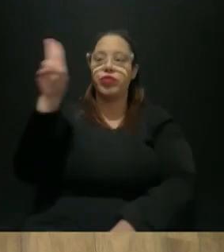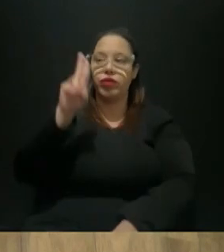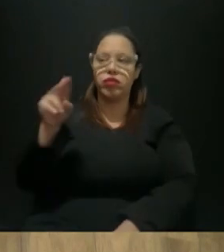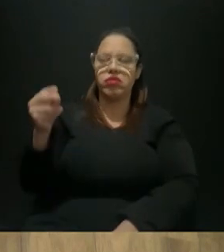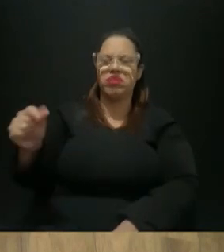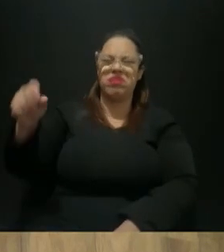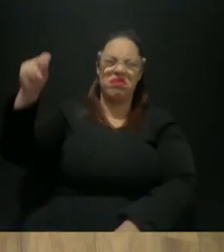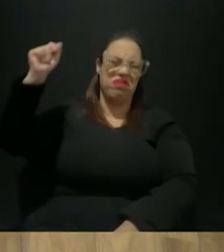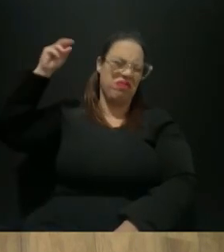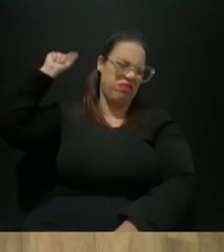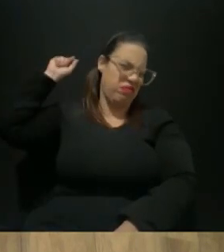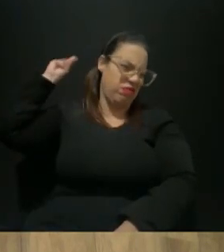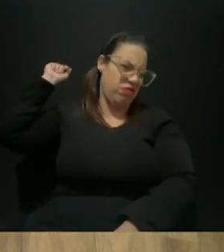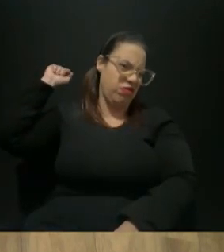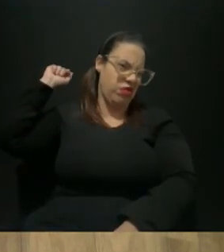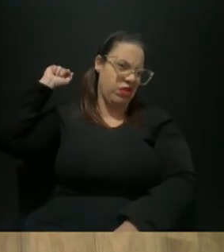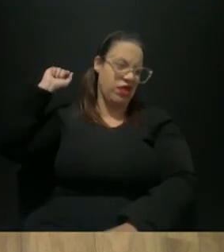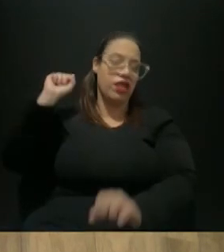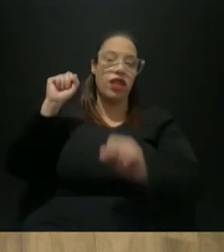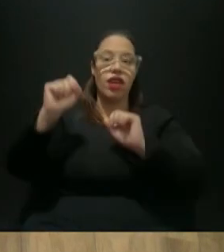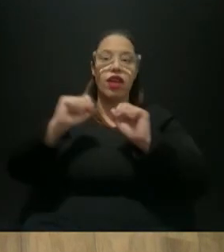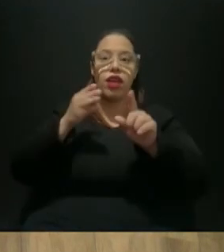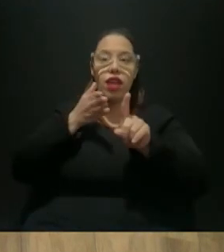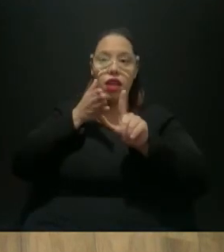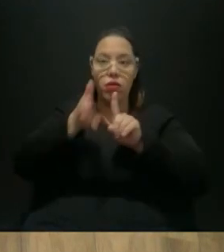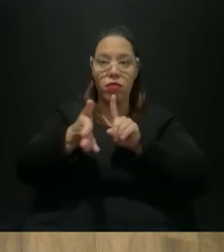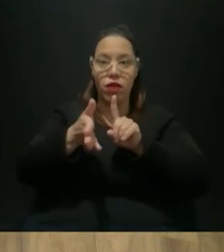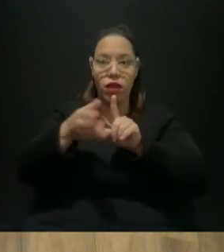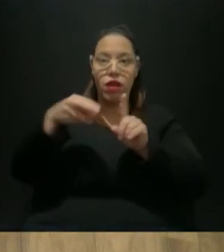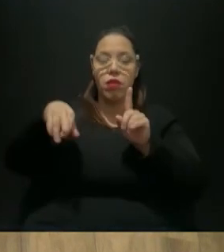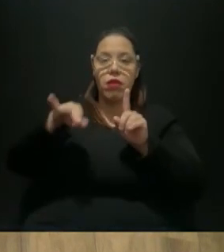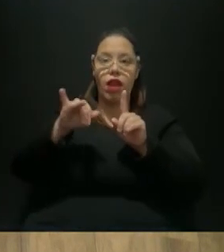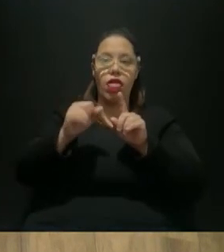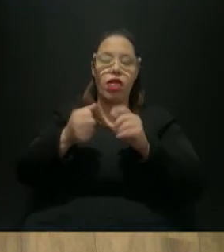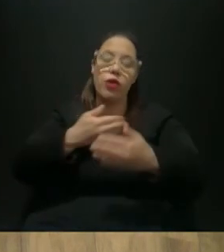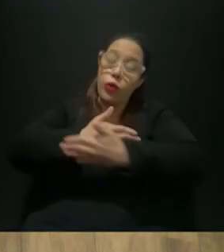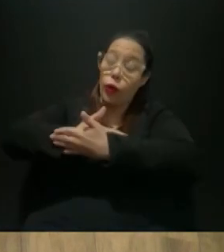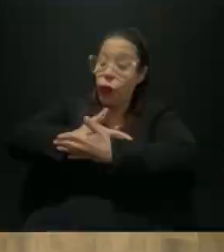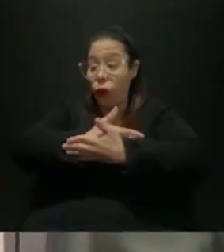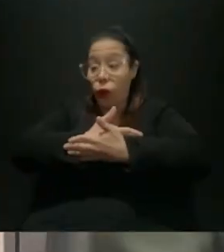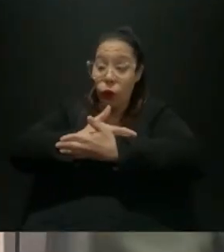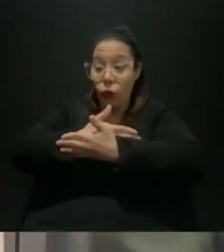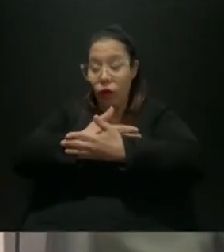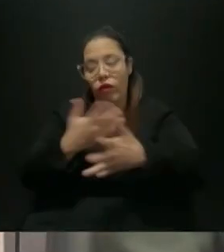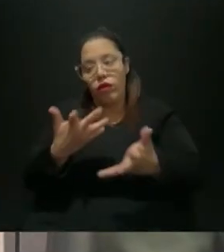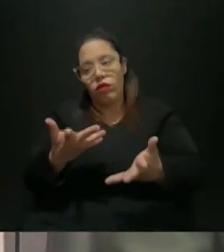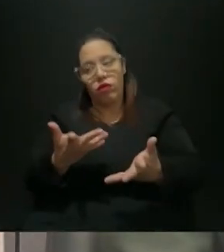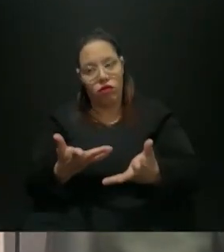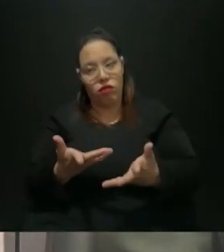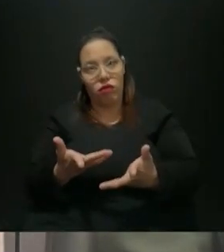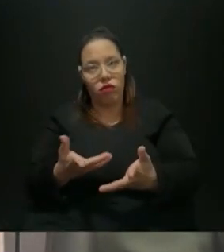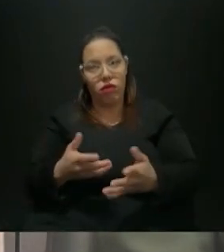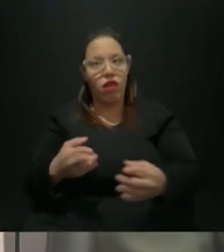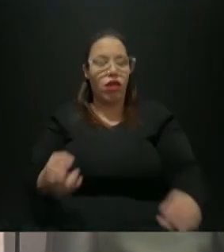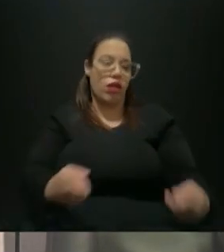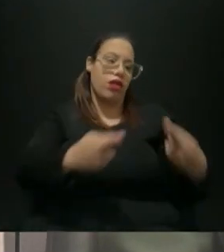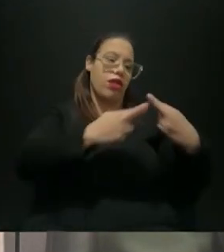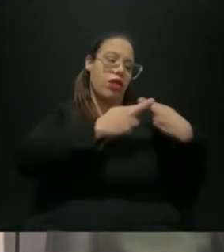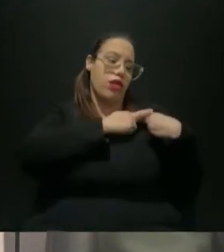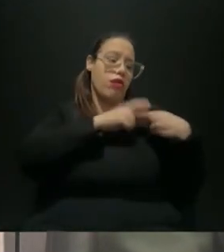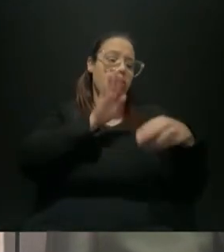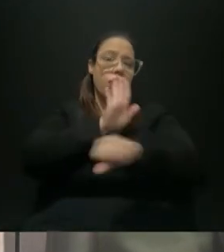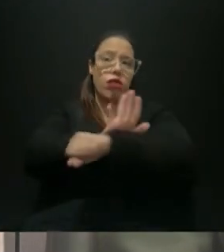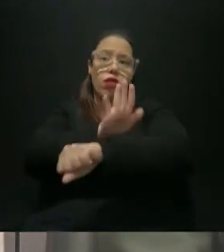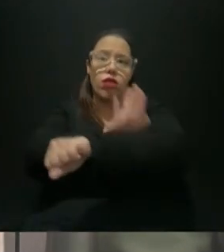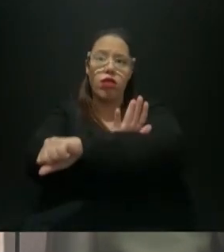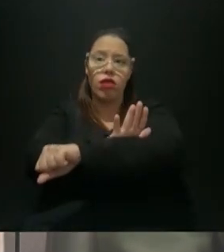era, quem pariu Mateus que o embale. Então era uma frase assim que colocava toda a responsabilidade de cuidado e